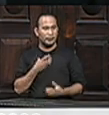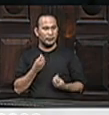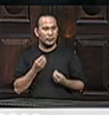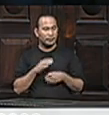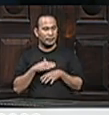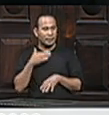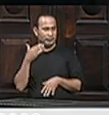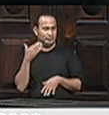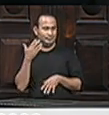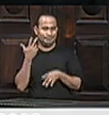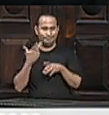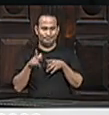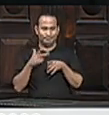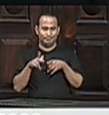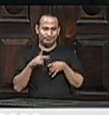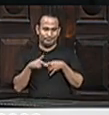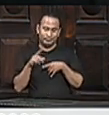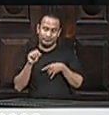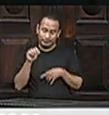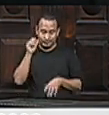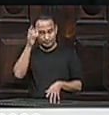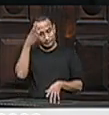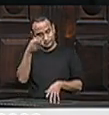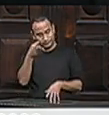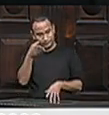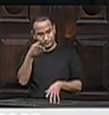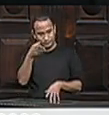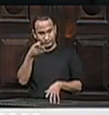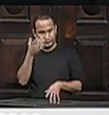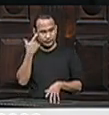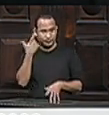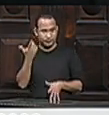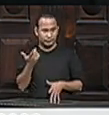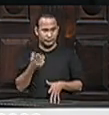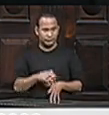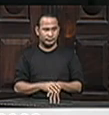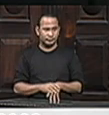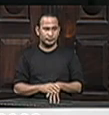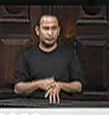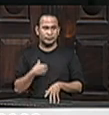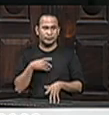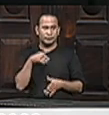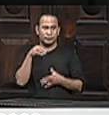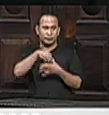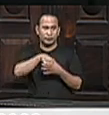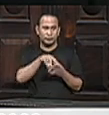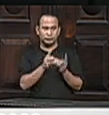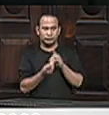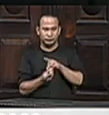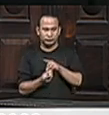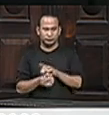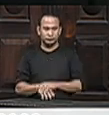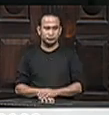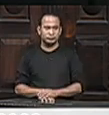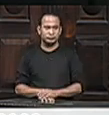lei que, em vez de melhorar a situação, vai desregrar